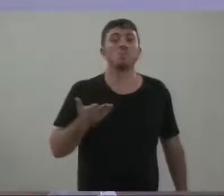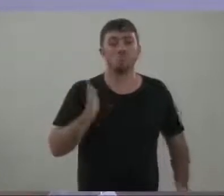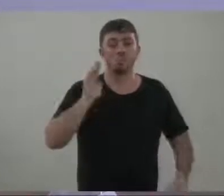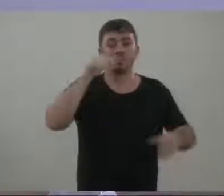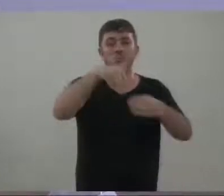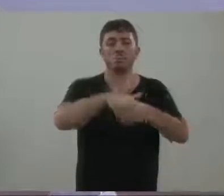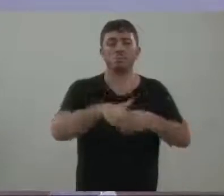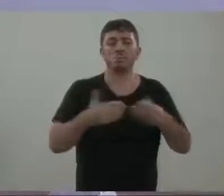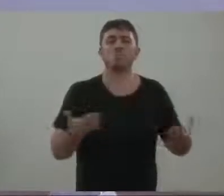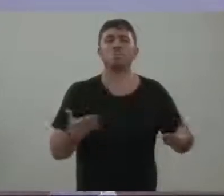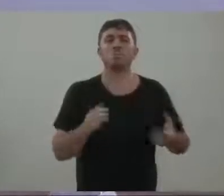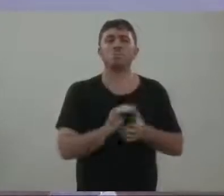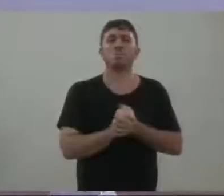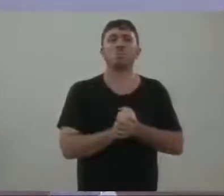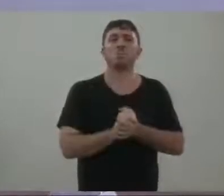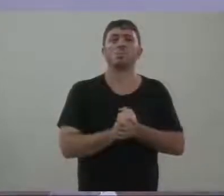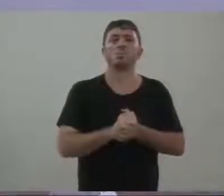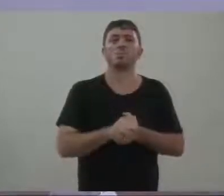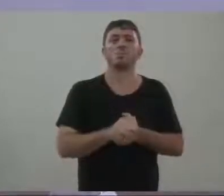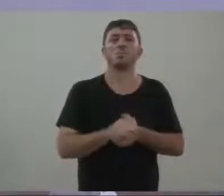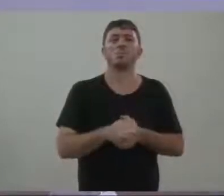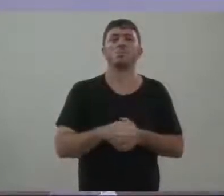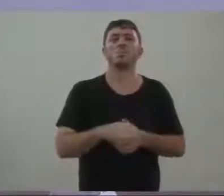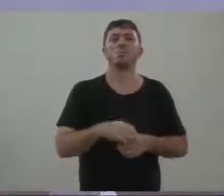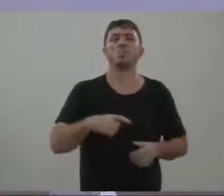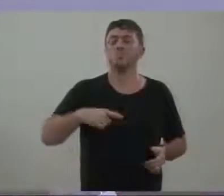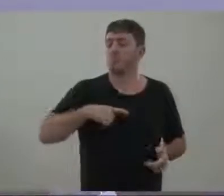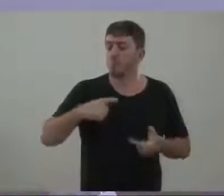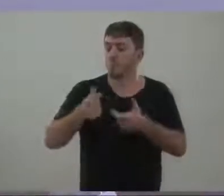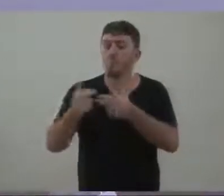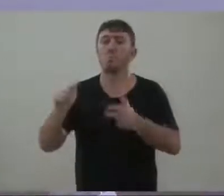Outras ações importantes também que